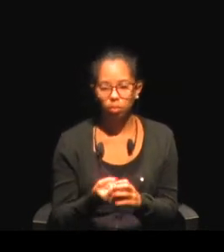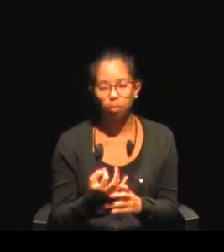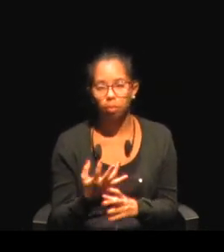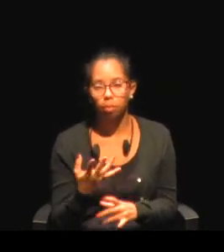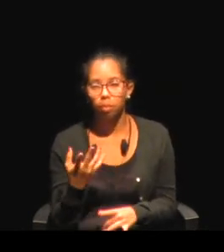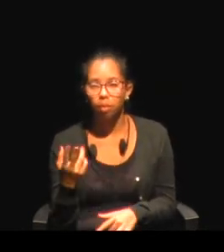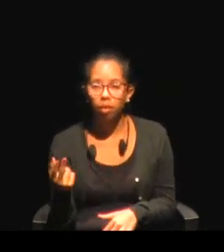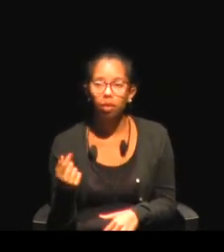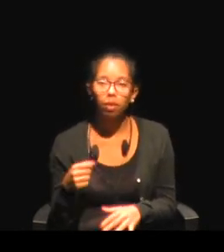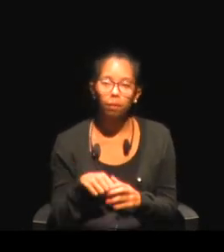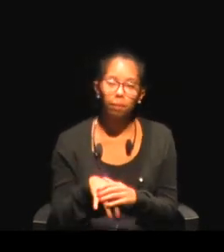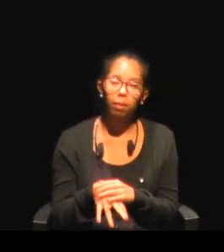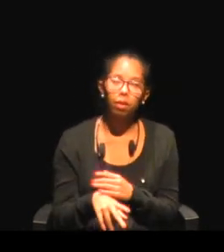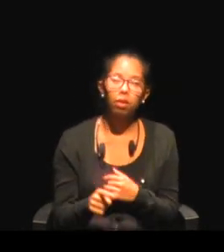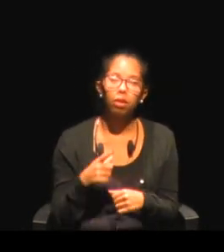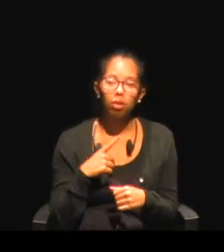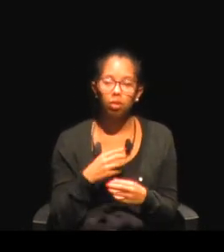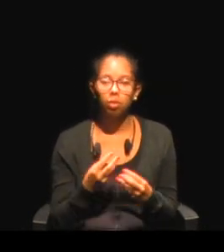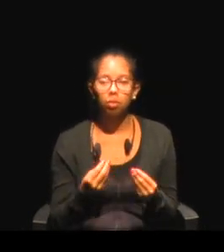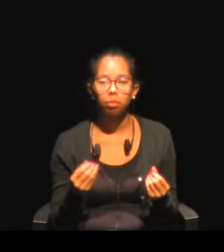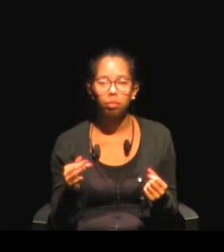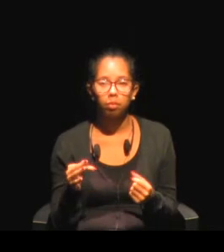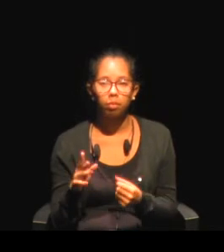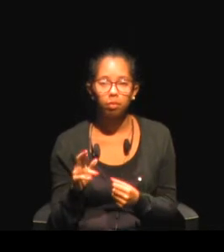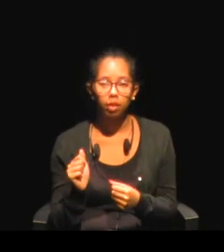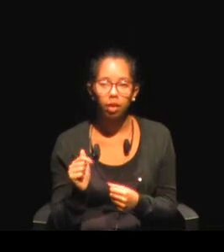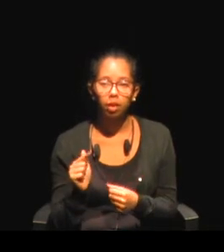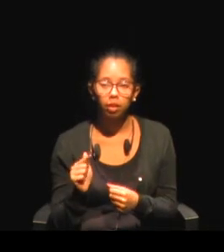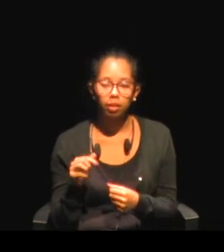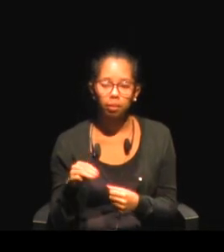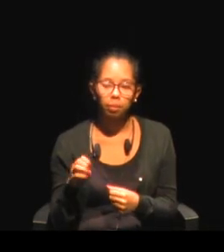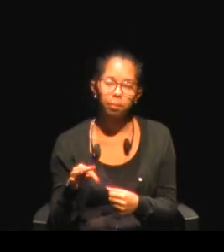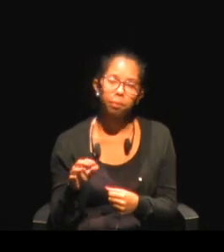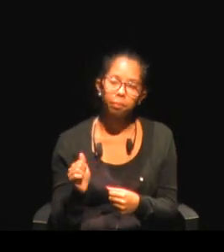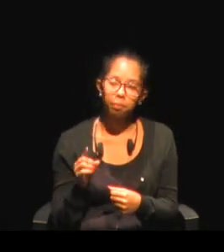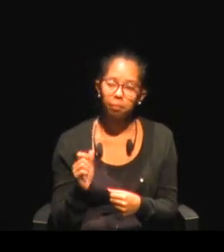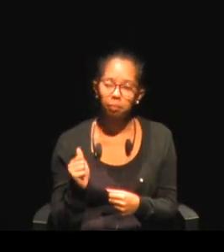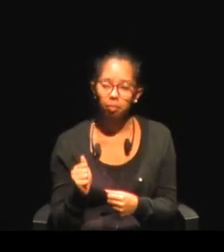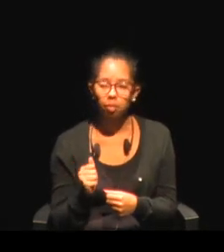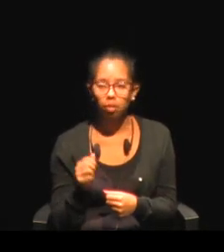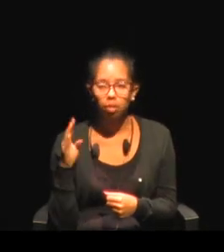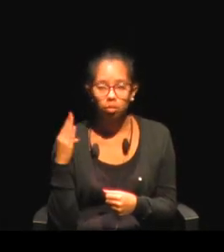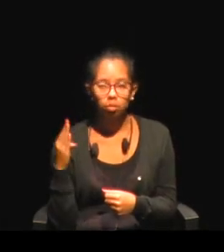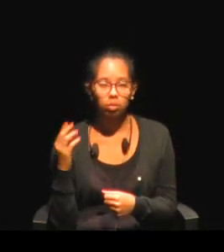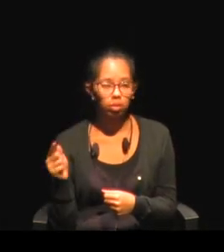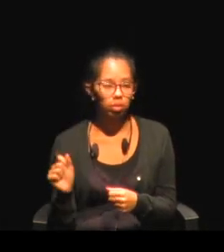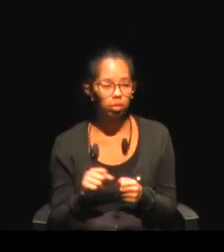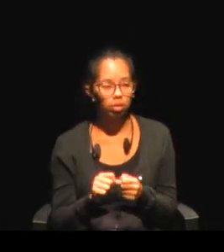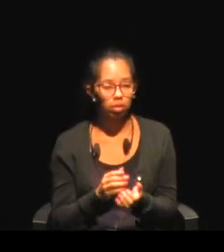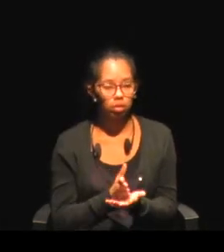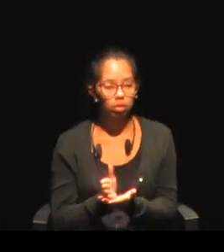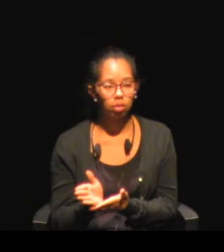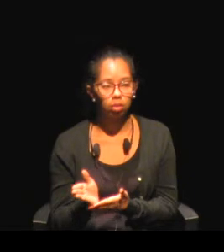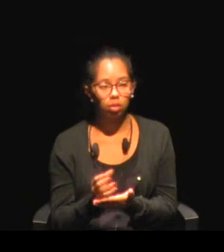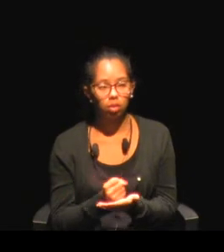de repente. Mas ela é toda fragmentada, quer dizer, com pequenas ferramentas. A gente imaginou que fosse possível fazer